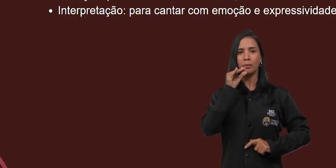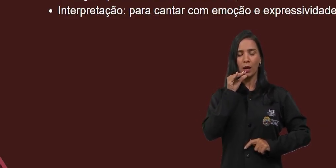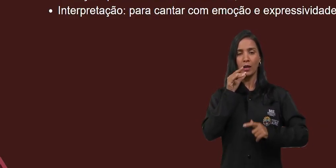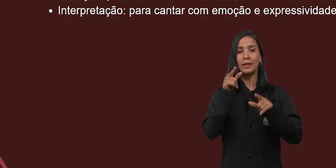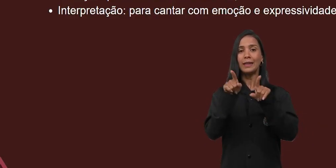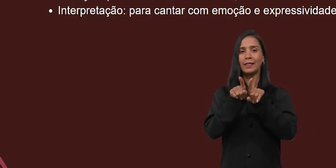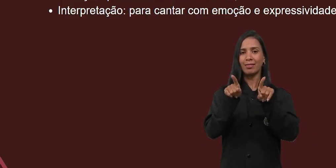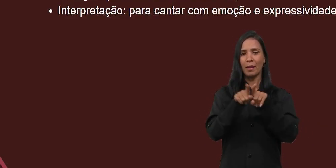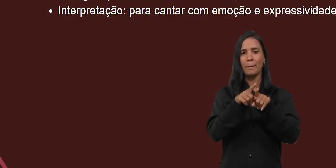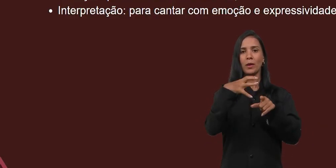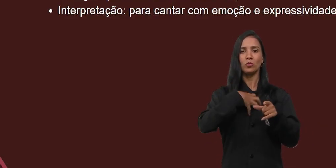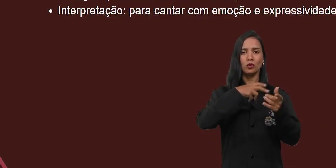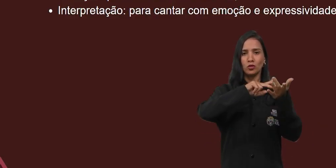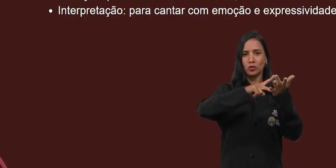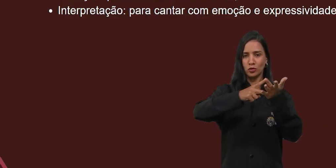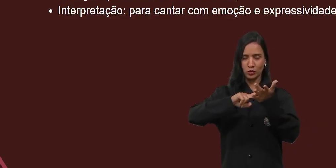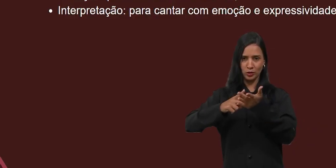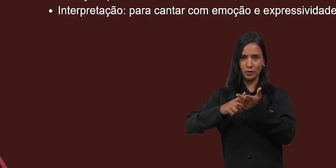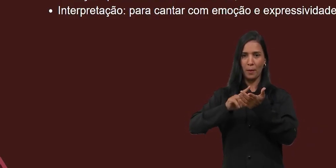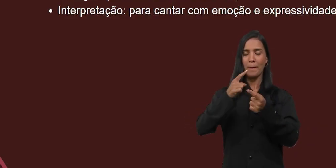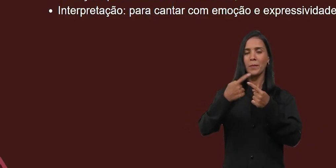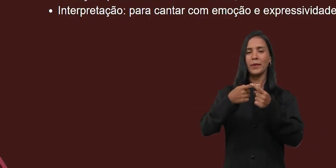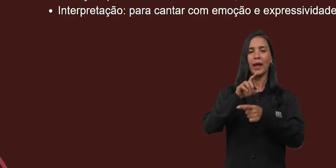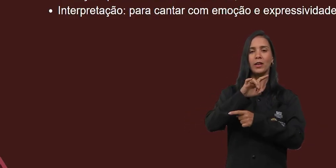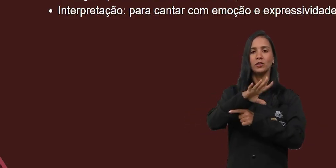Porque lá no coral, gente, não basta só